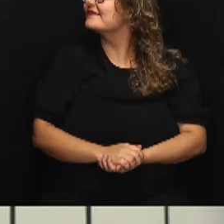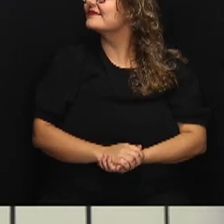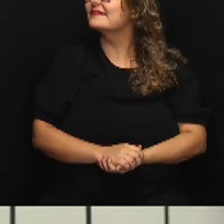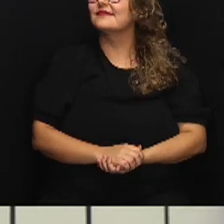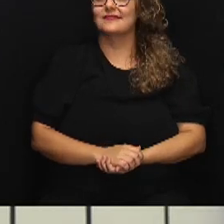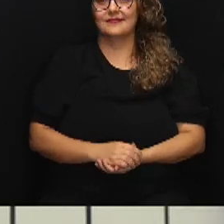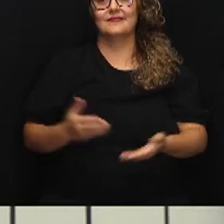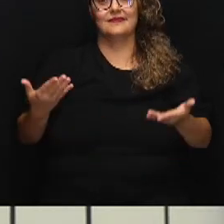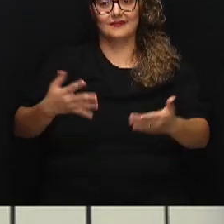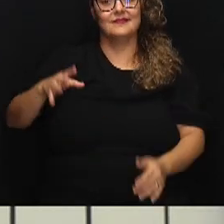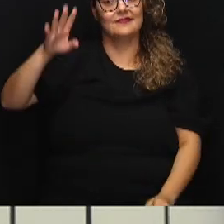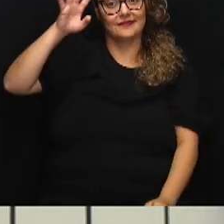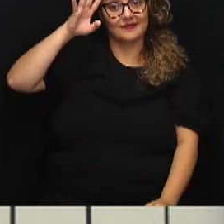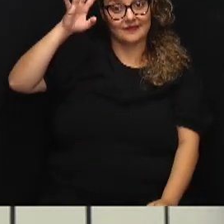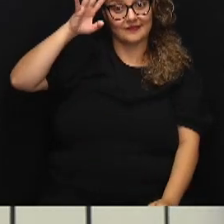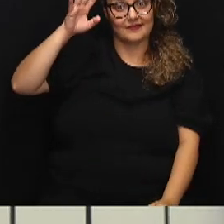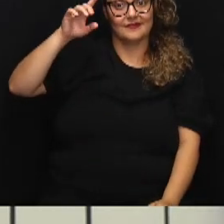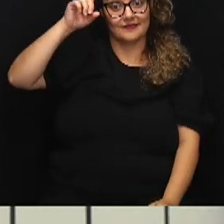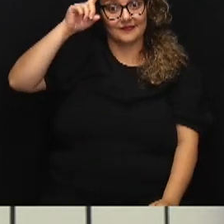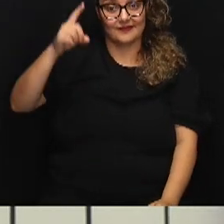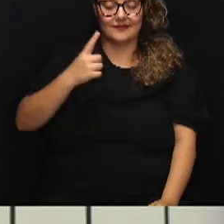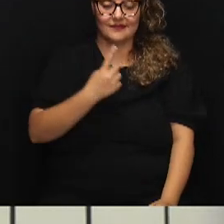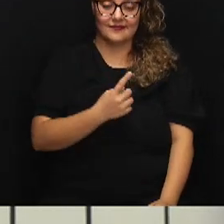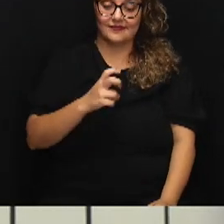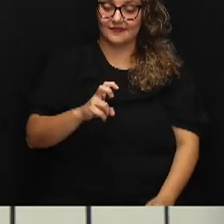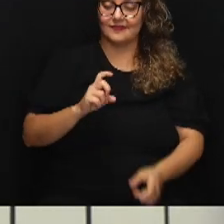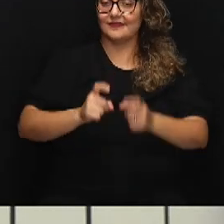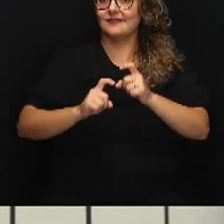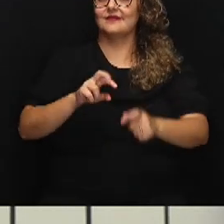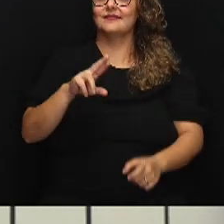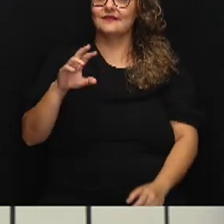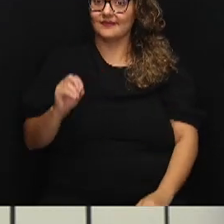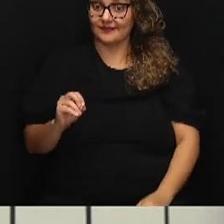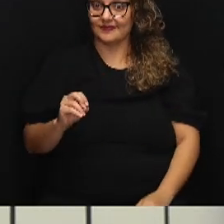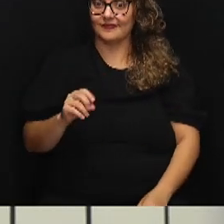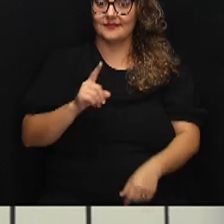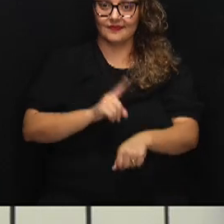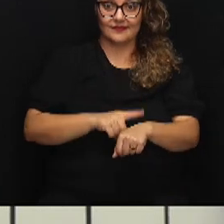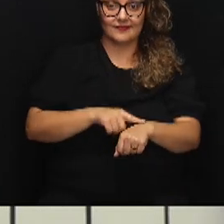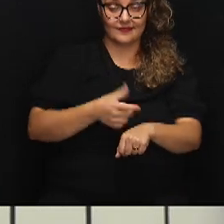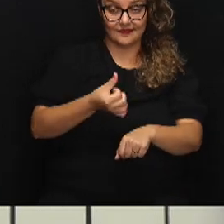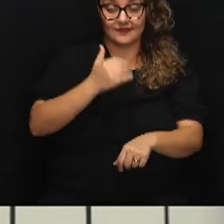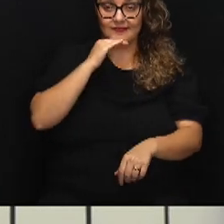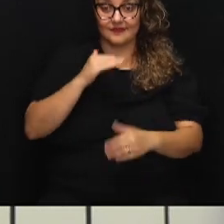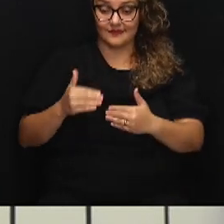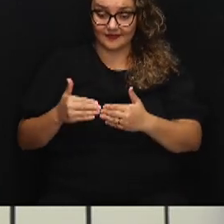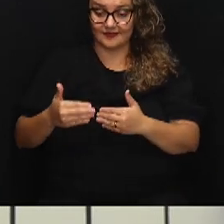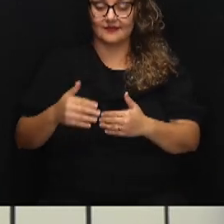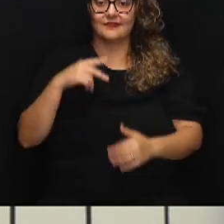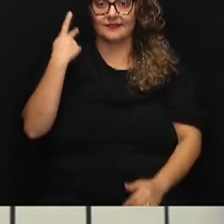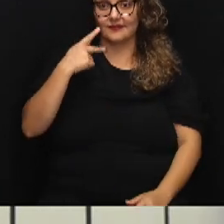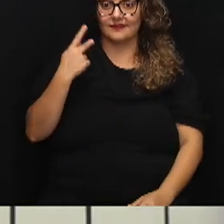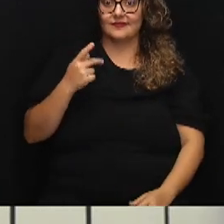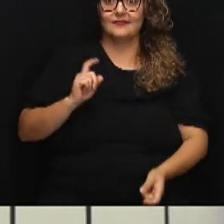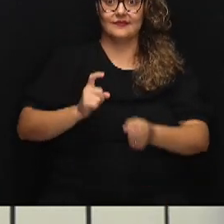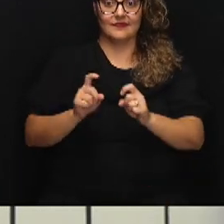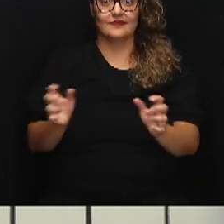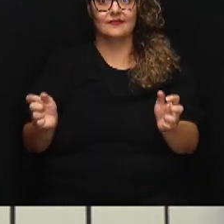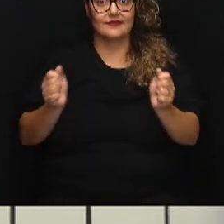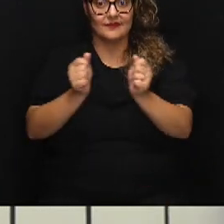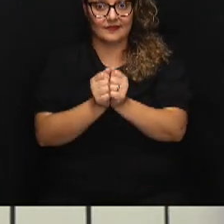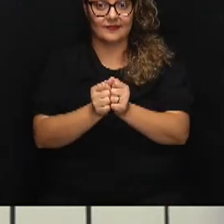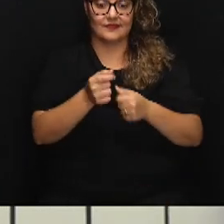Hoje é quarta-feira, dia da 15ª reunião ordinária. A partir das 6 horas da tarde, os vereadores vão se reunir